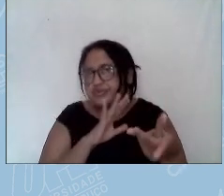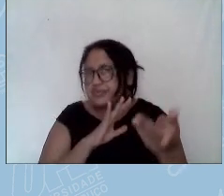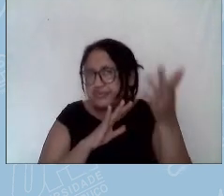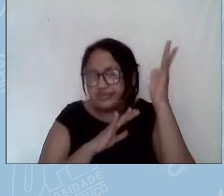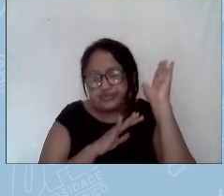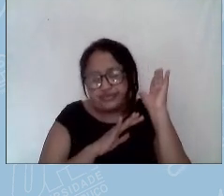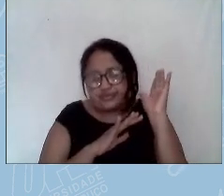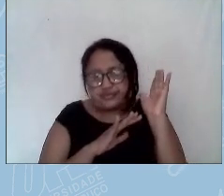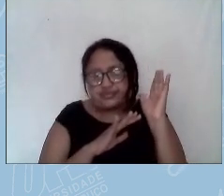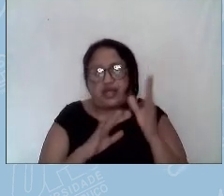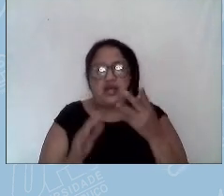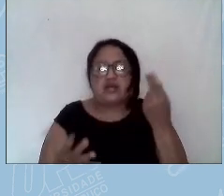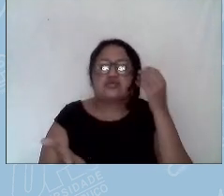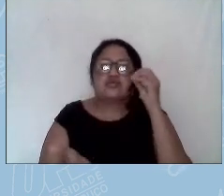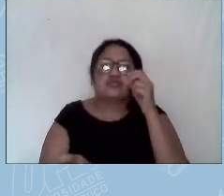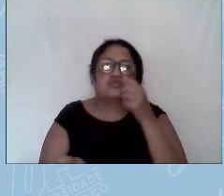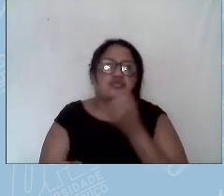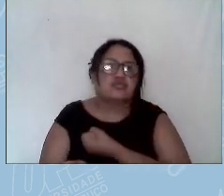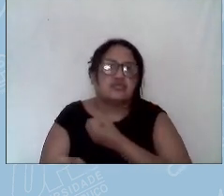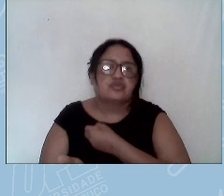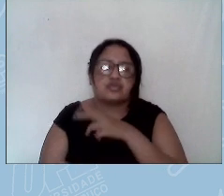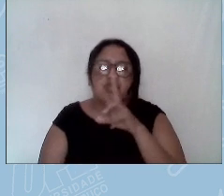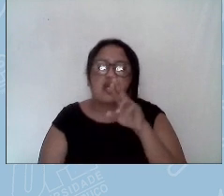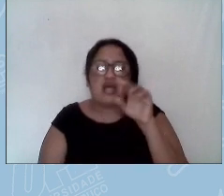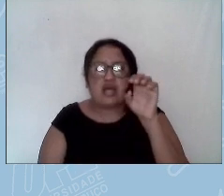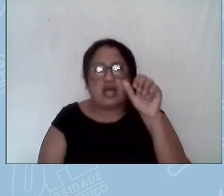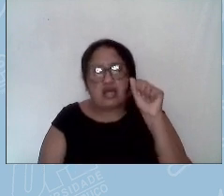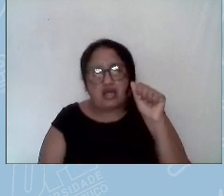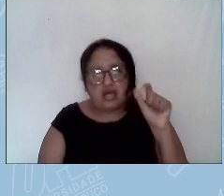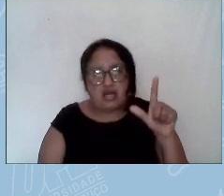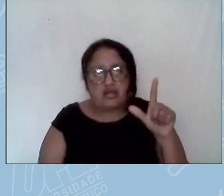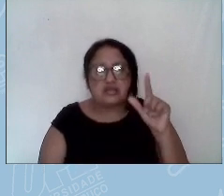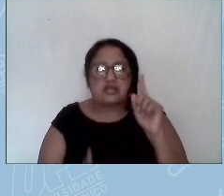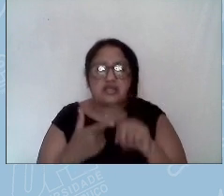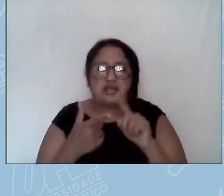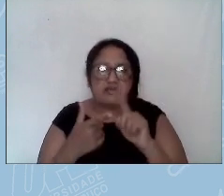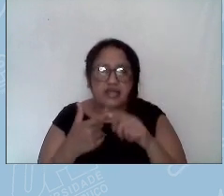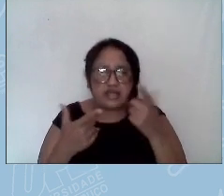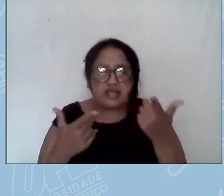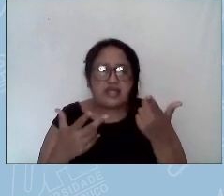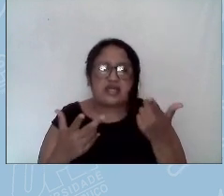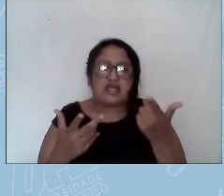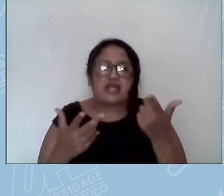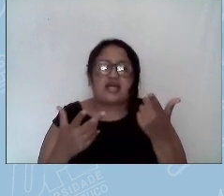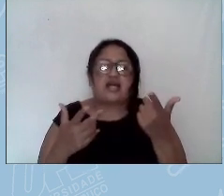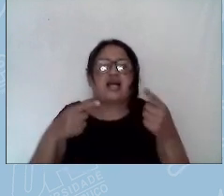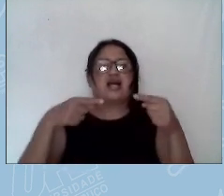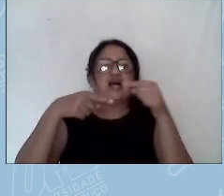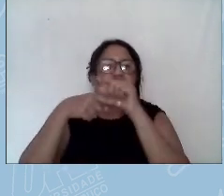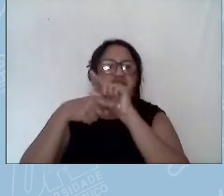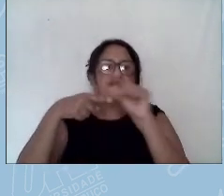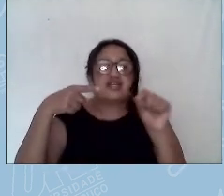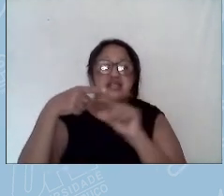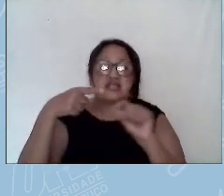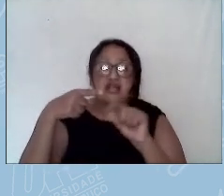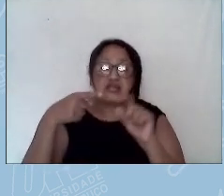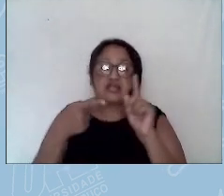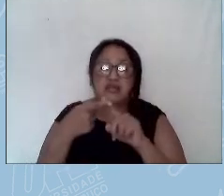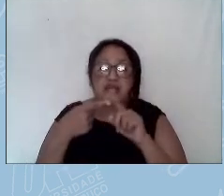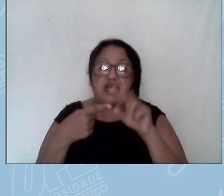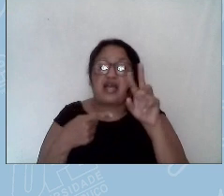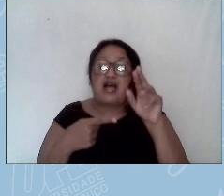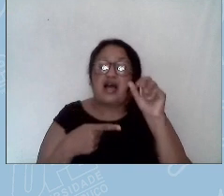real que também é racional a fração meio é um número real que também é racional